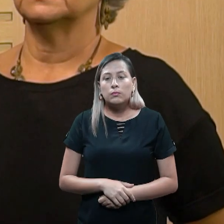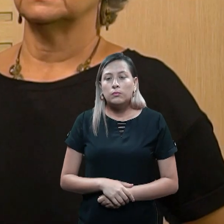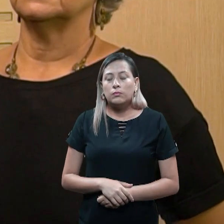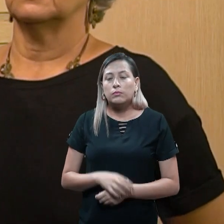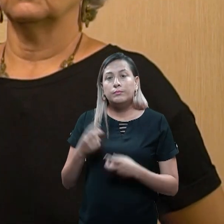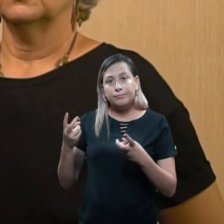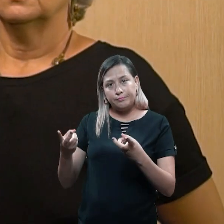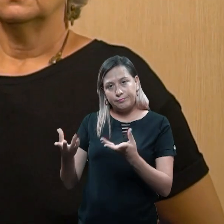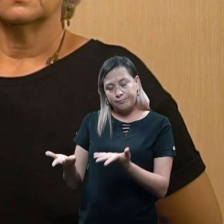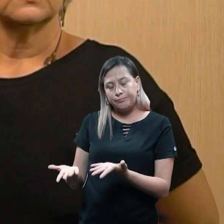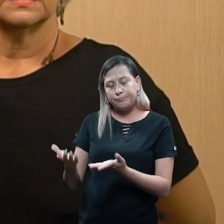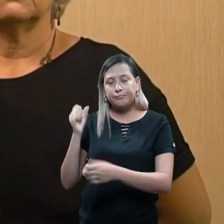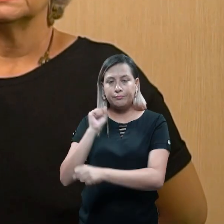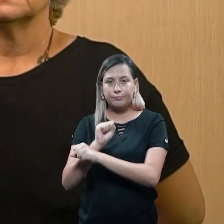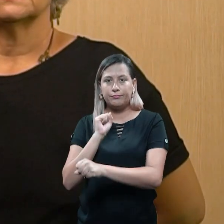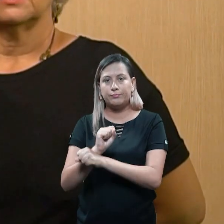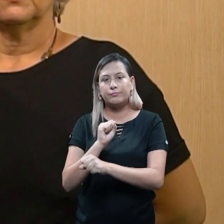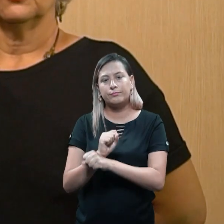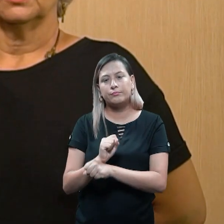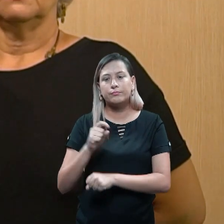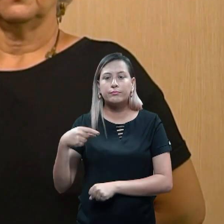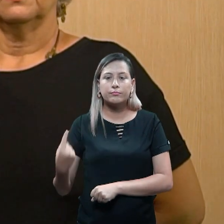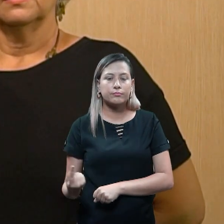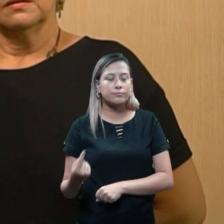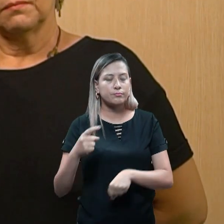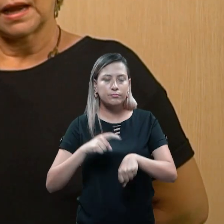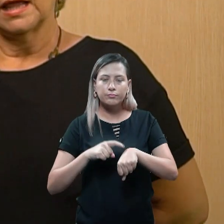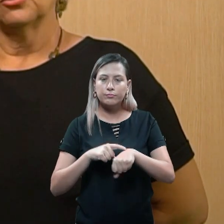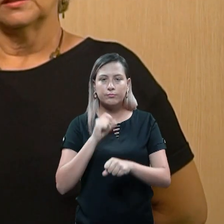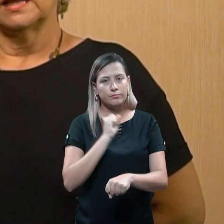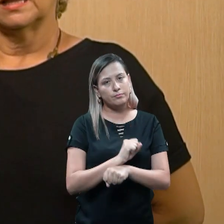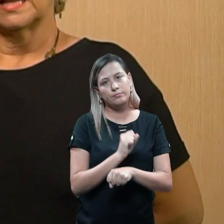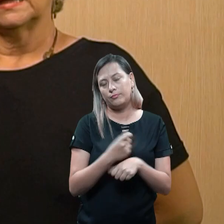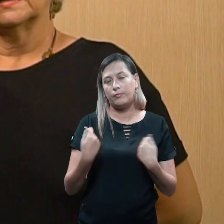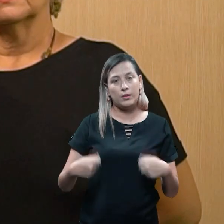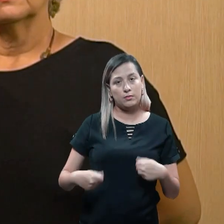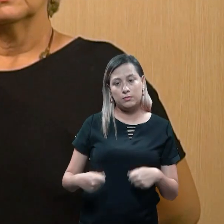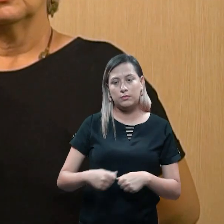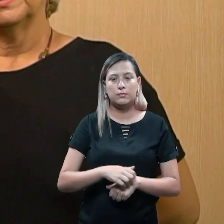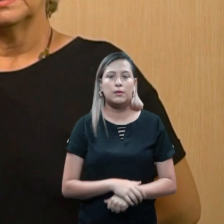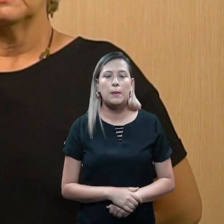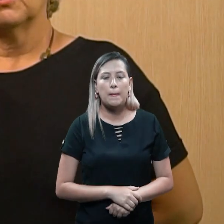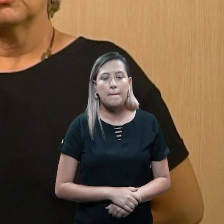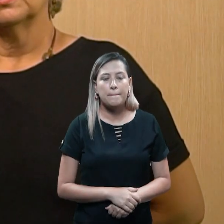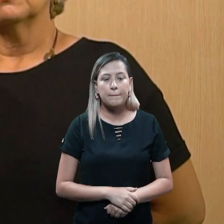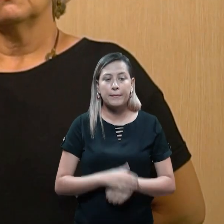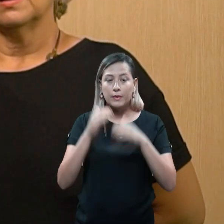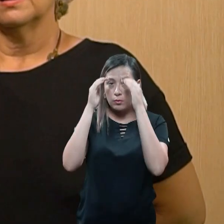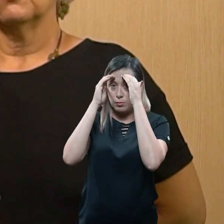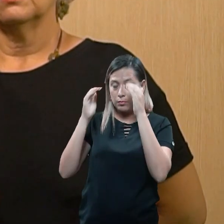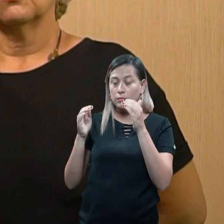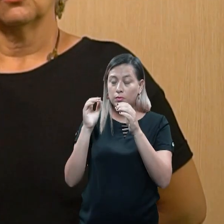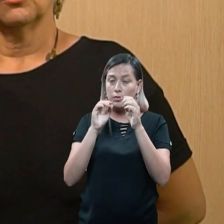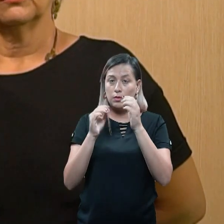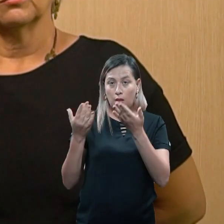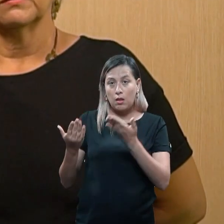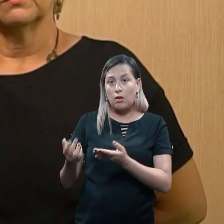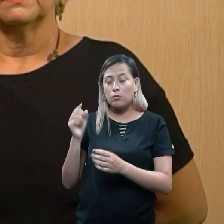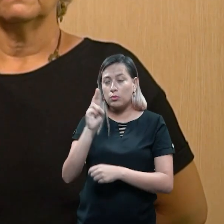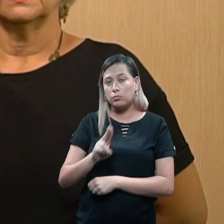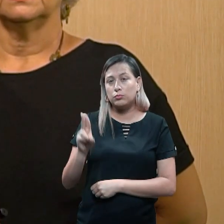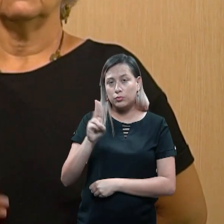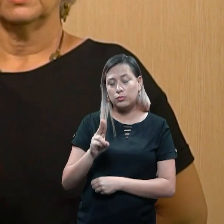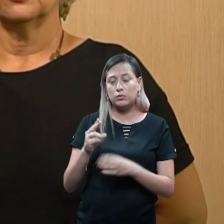sua fixação, não sendo necessário mais tempo. Para a retirada, umedeça o algodão com água, coloque